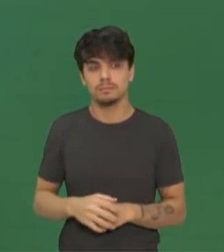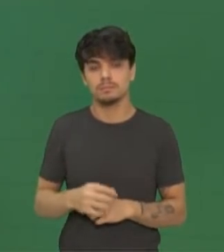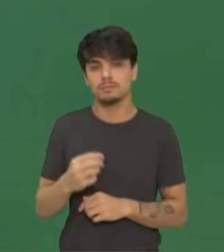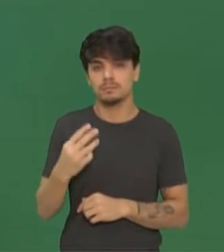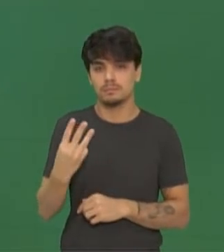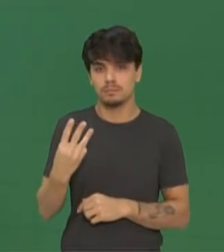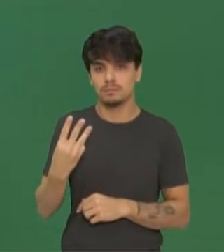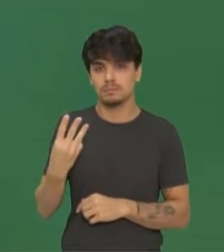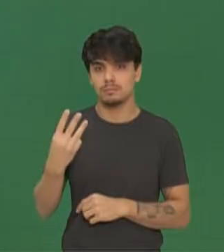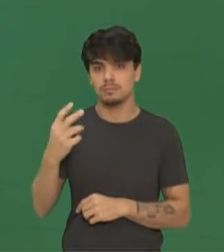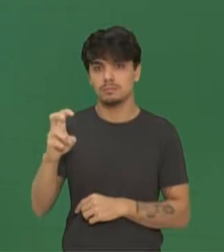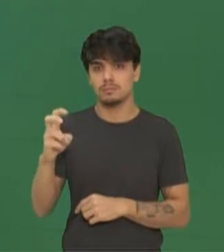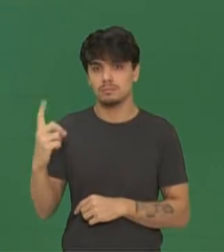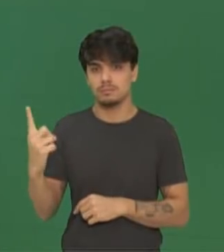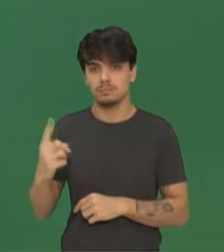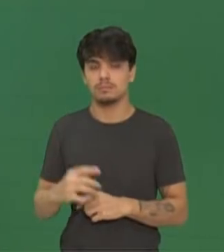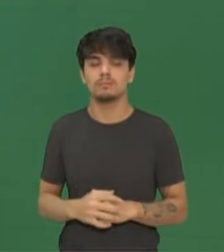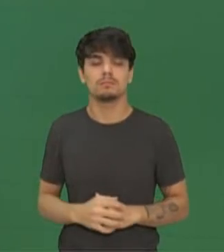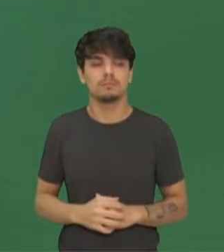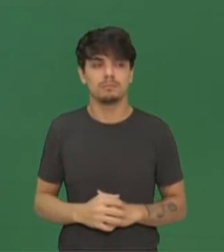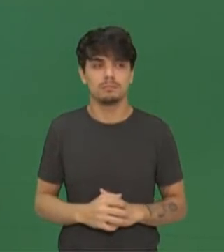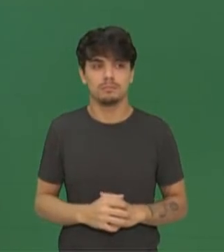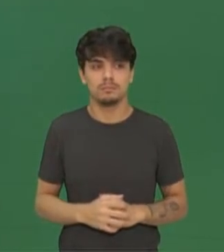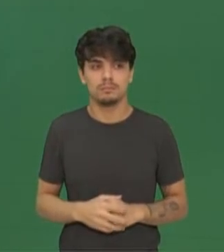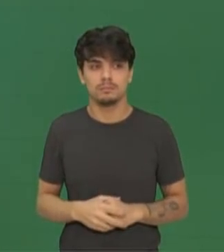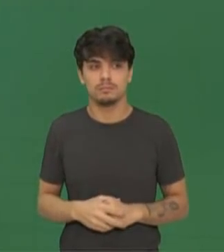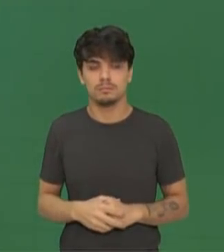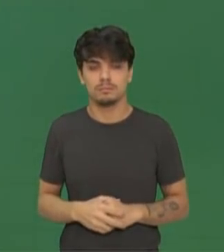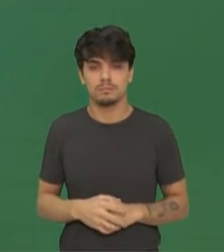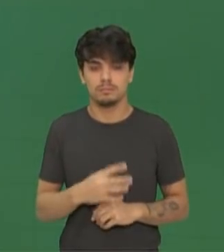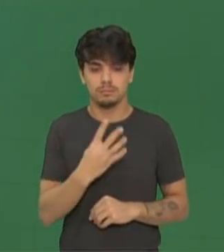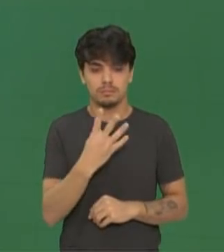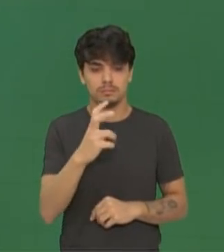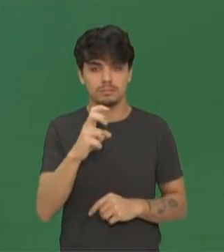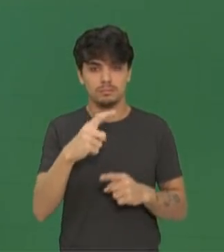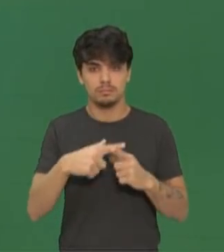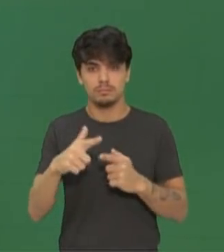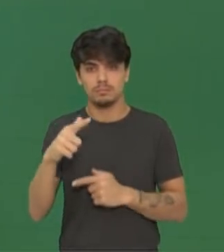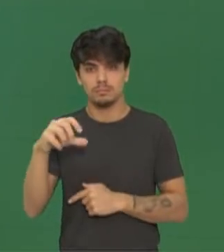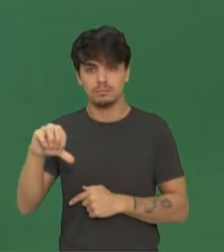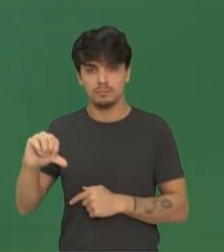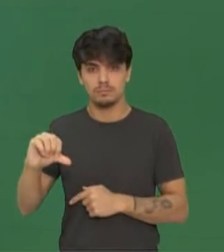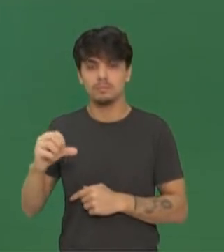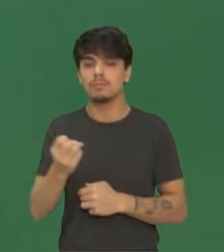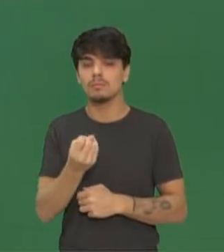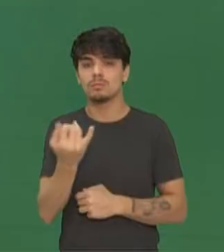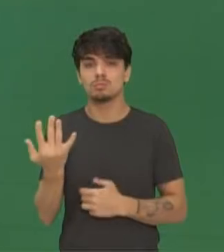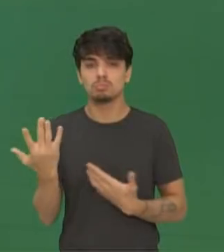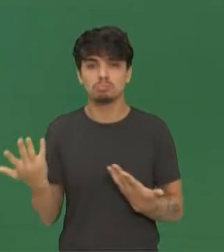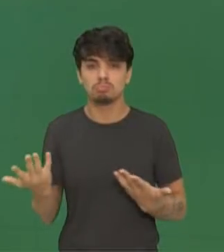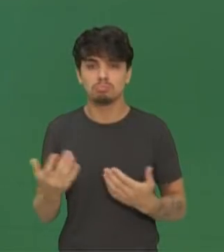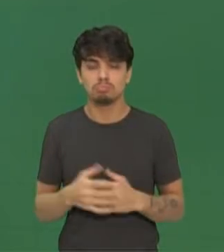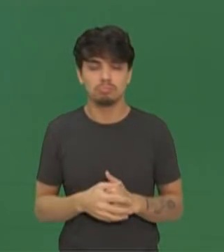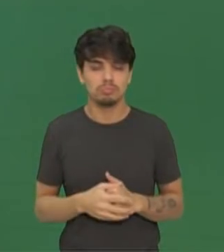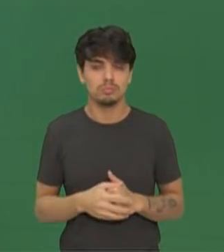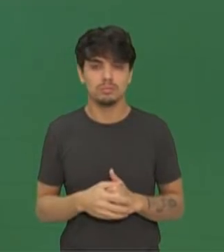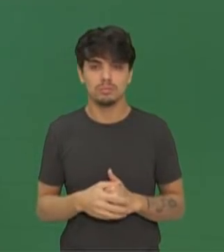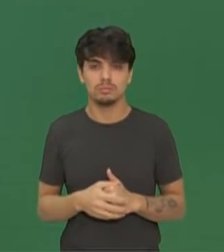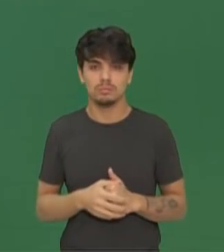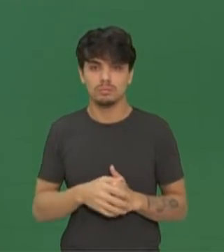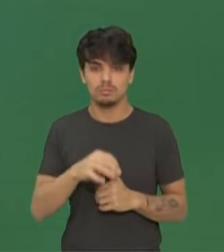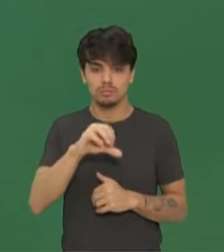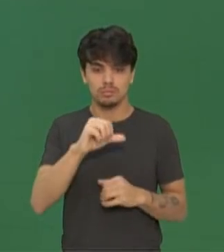Então, 351. 45 divididos por 9, quanto que dá? Quanto que dá?